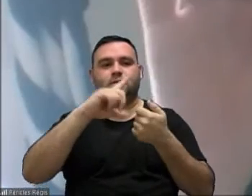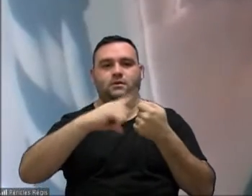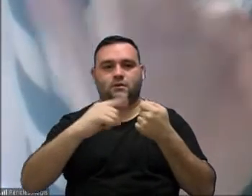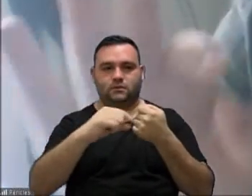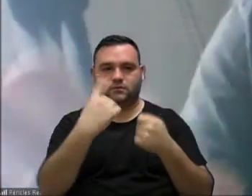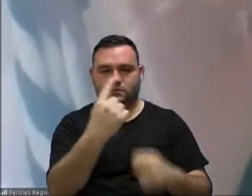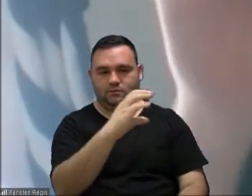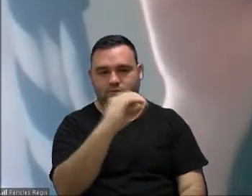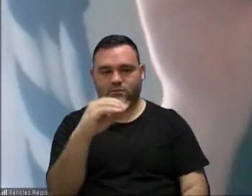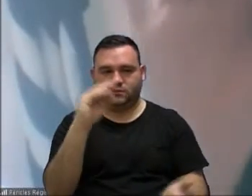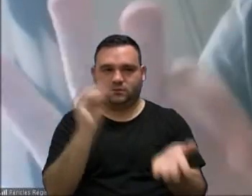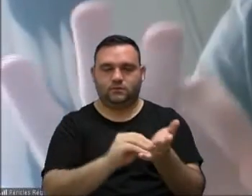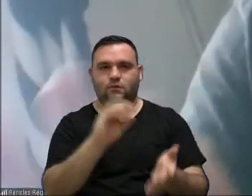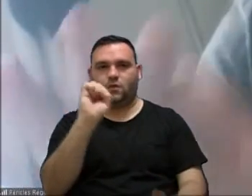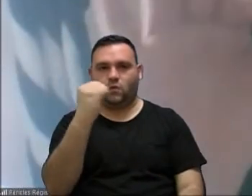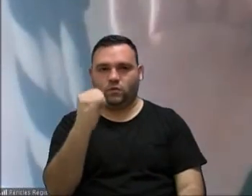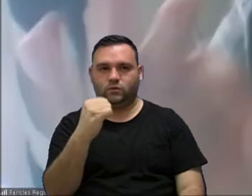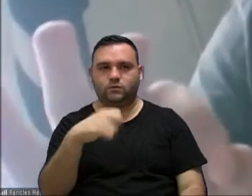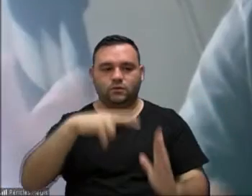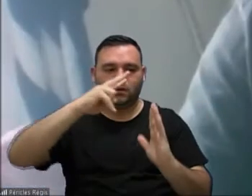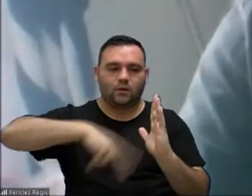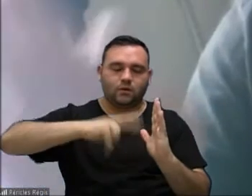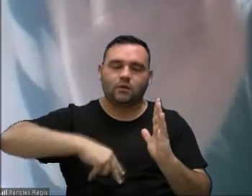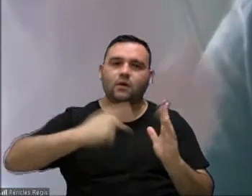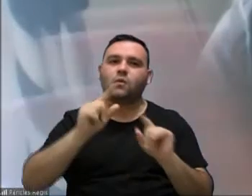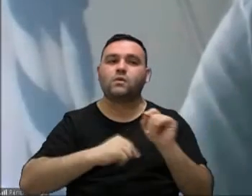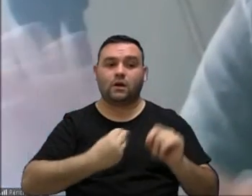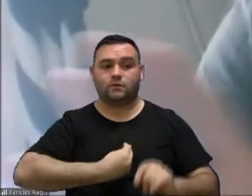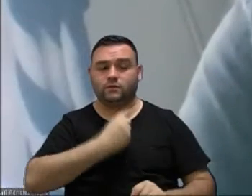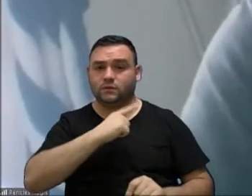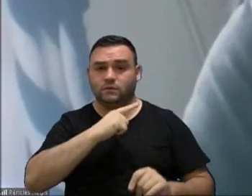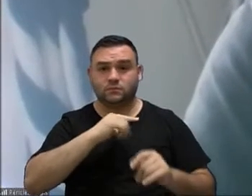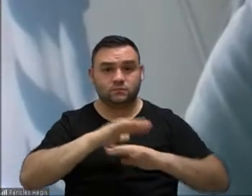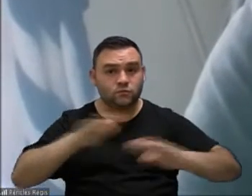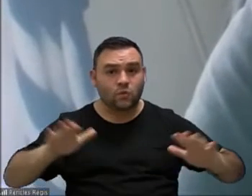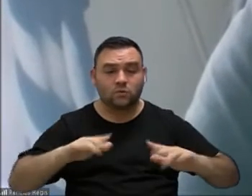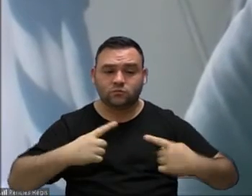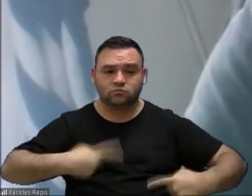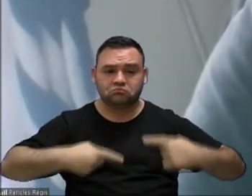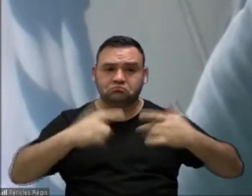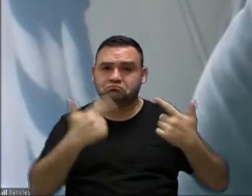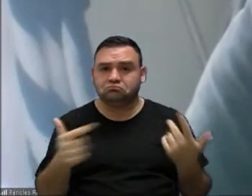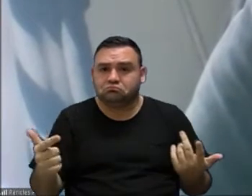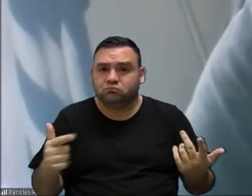100 inciso oitavo peço verificação de presença só isso sem discussão